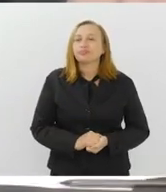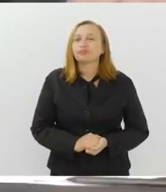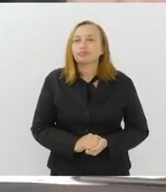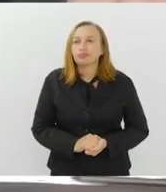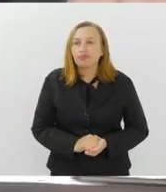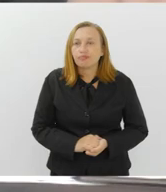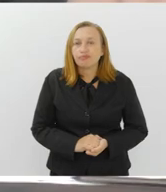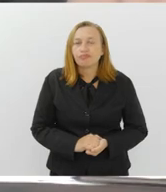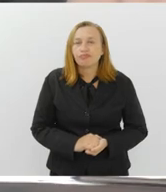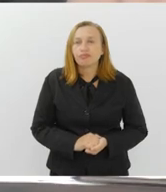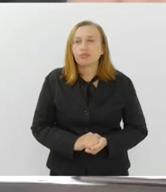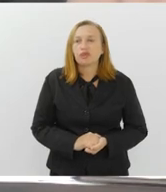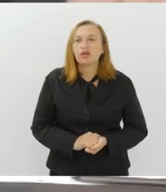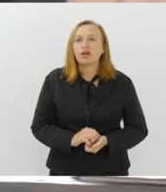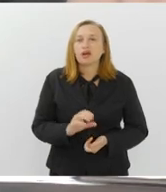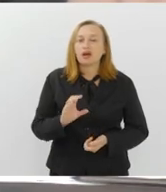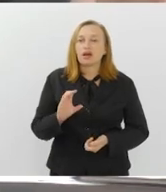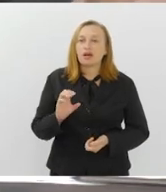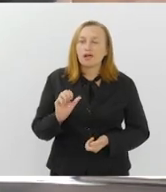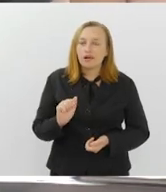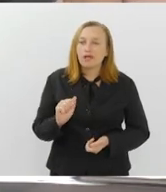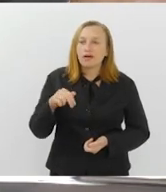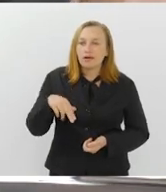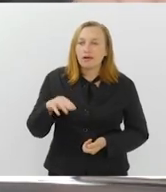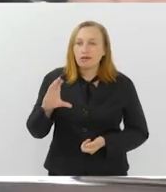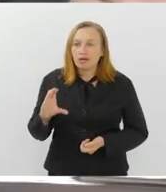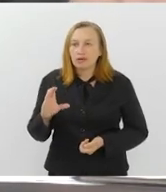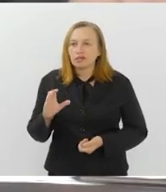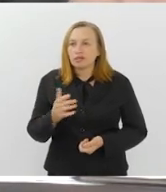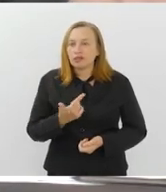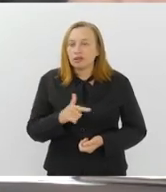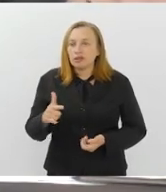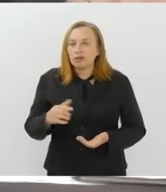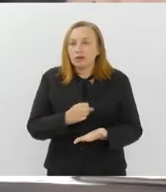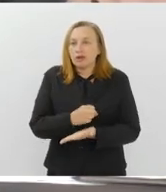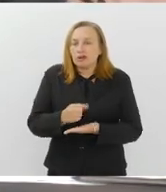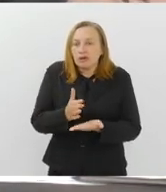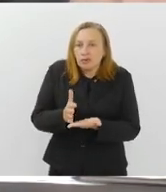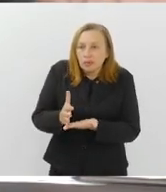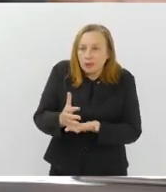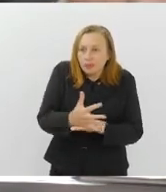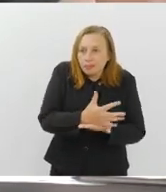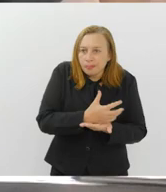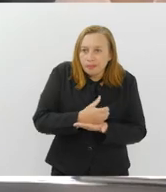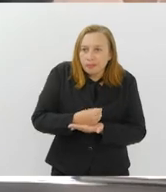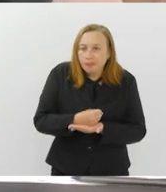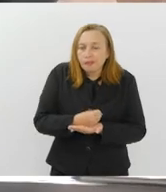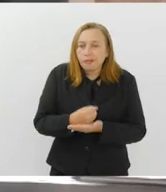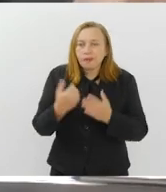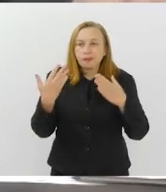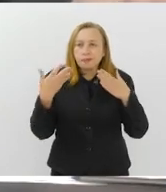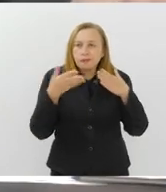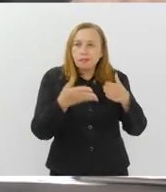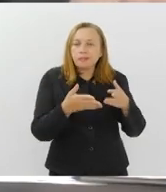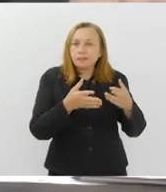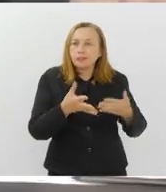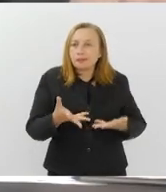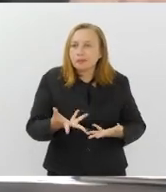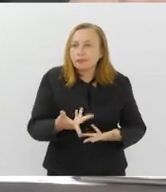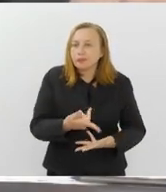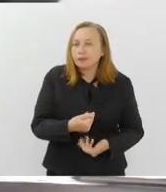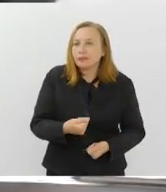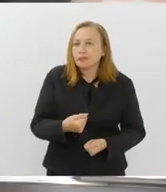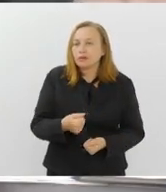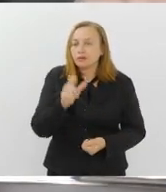dos questionamentos, a ANS informou que não possuía uma base de dados de informações específicas e qualificadas em relação à pessoa